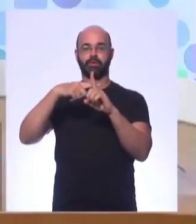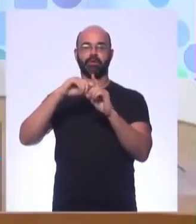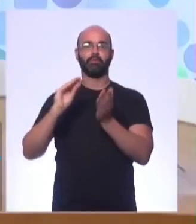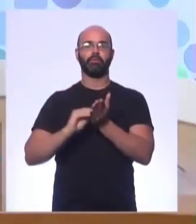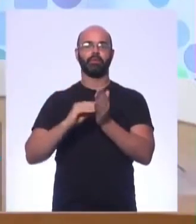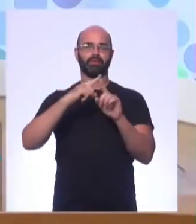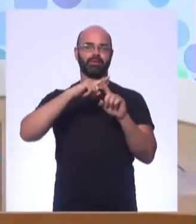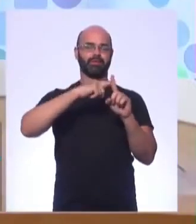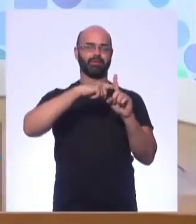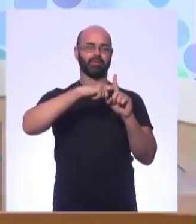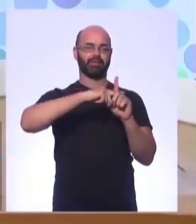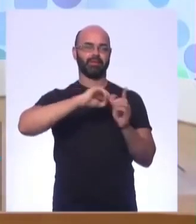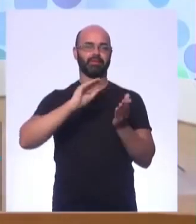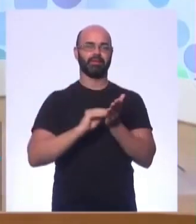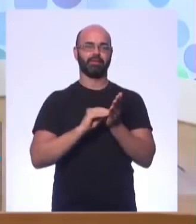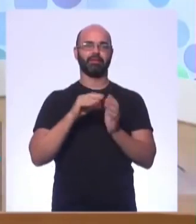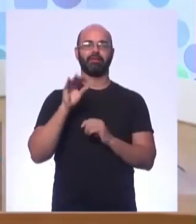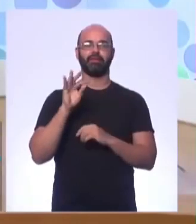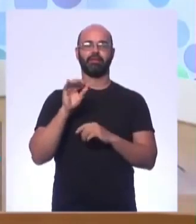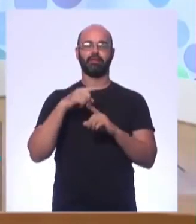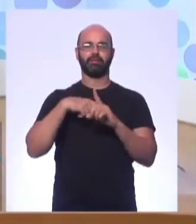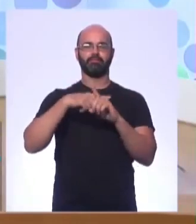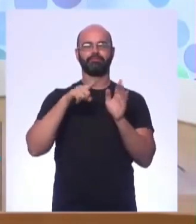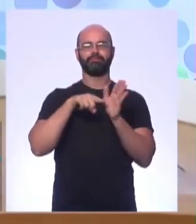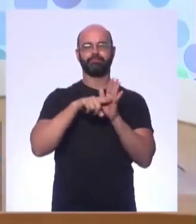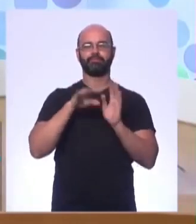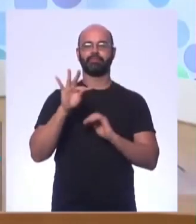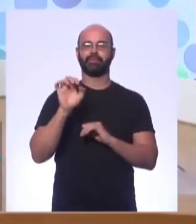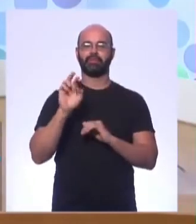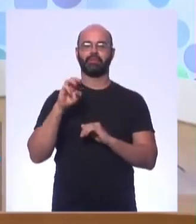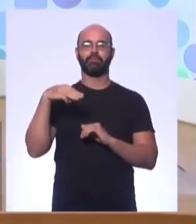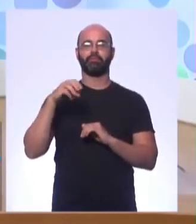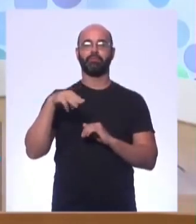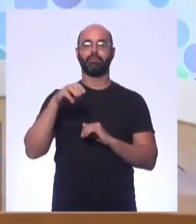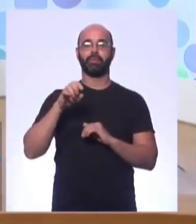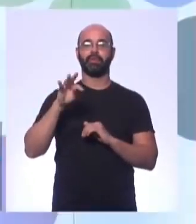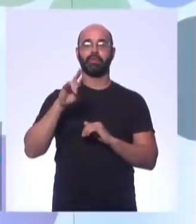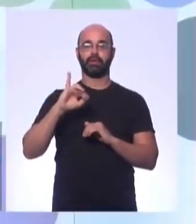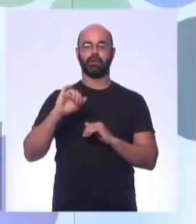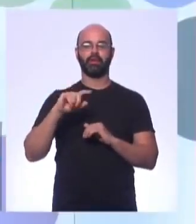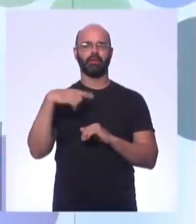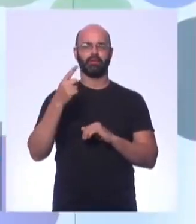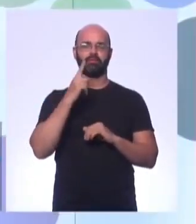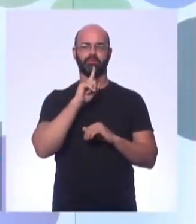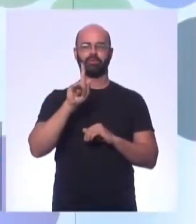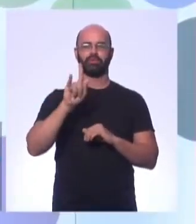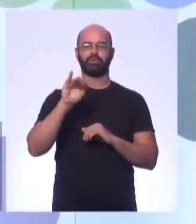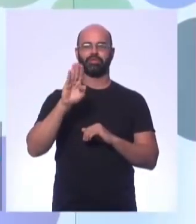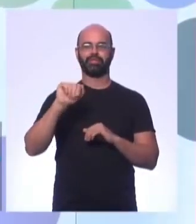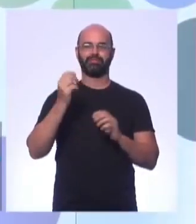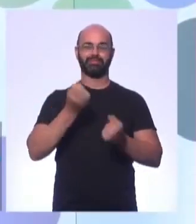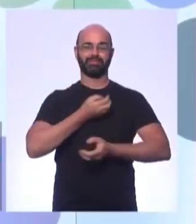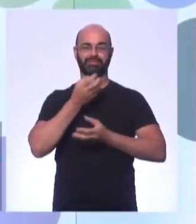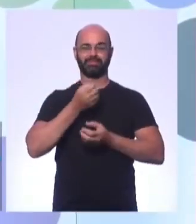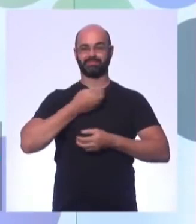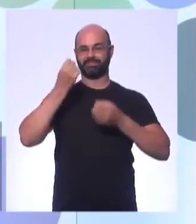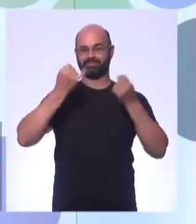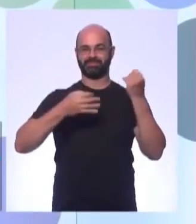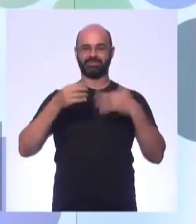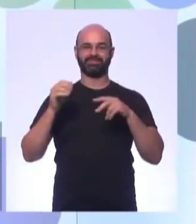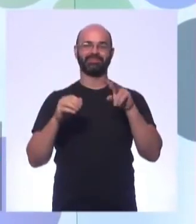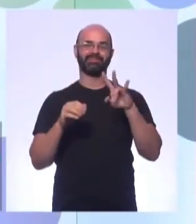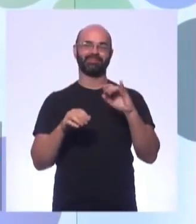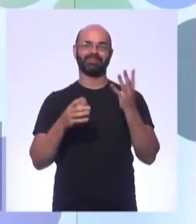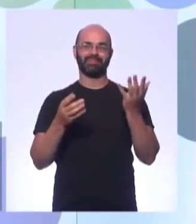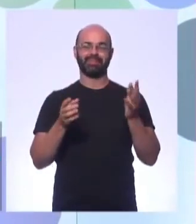Vamos trabalhar muito aí esses conceitos envolvidos na aula, né? Porque daqui a pouco o Giba vai contar pra gente aí sua poesia, e sua poesia tá toda